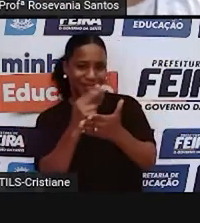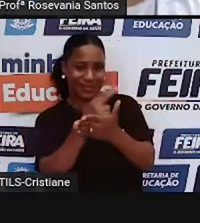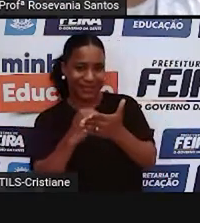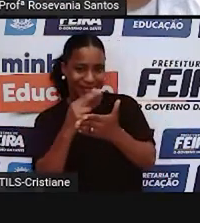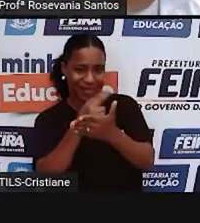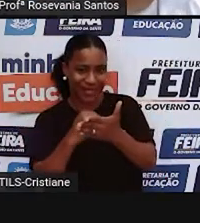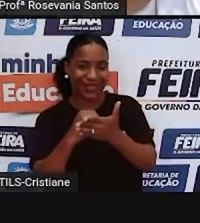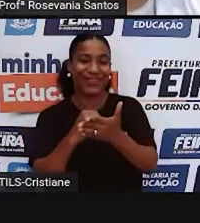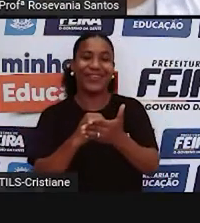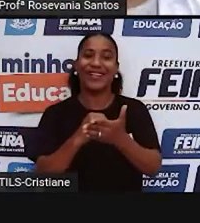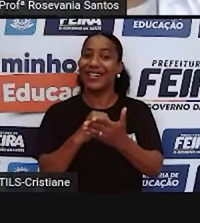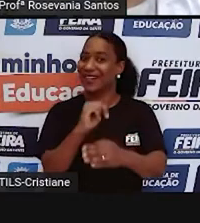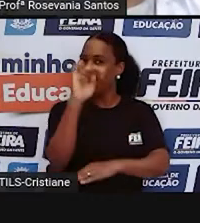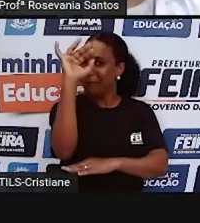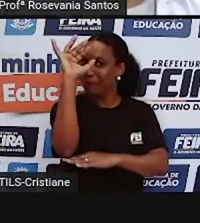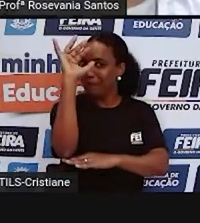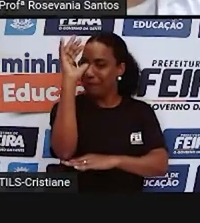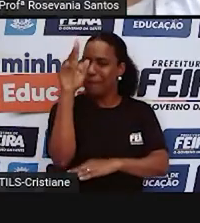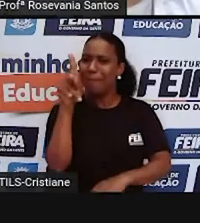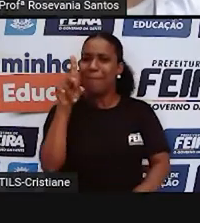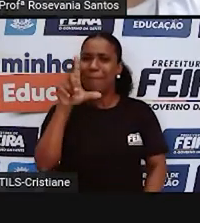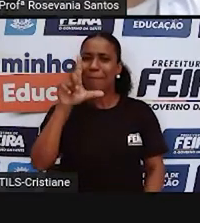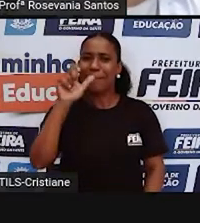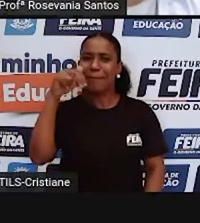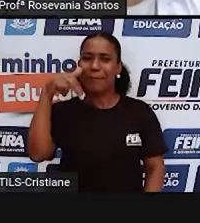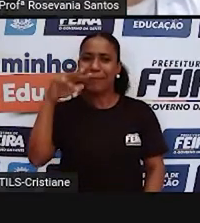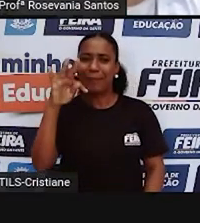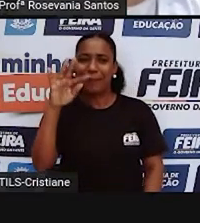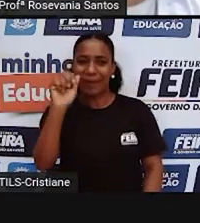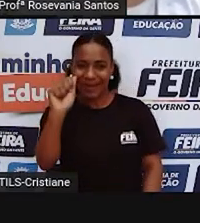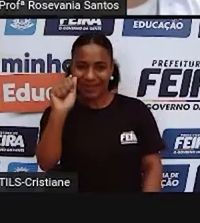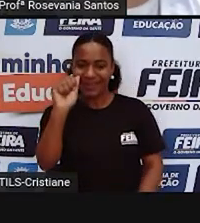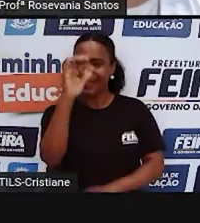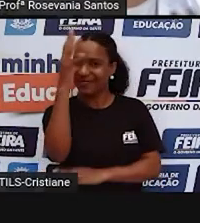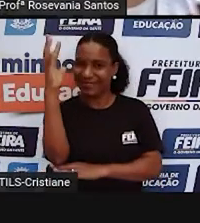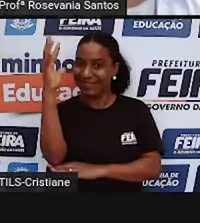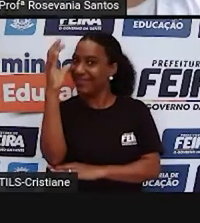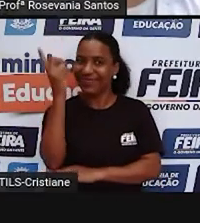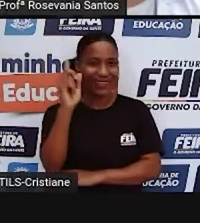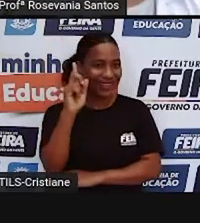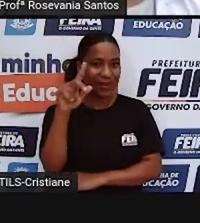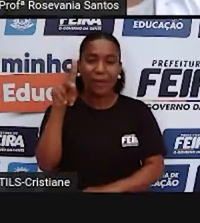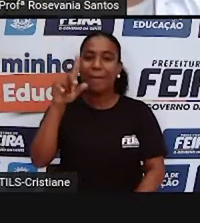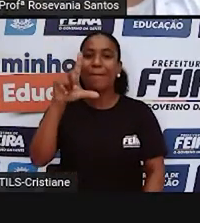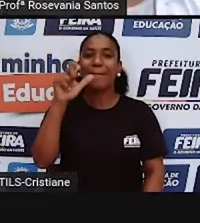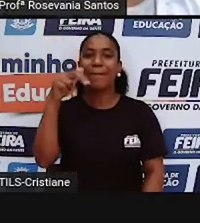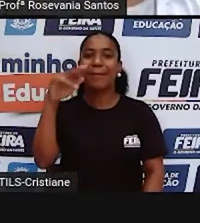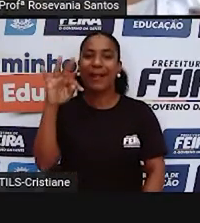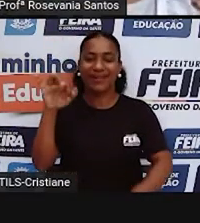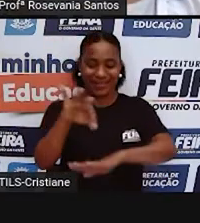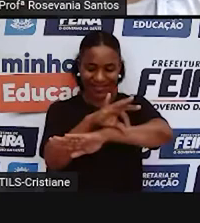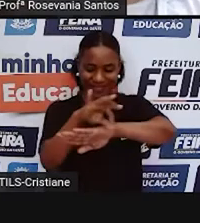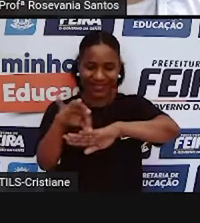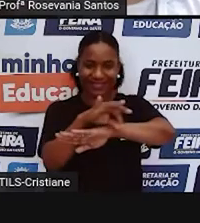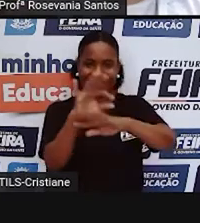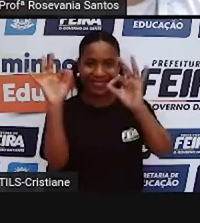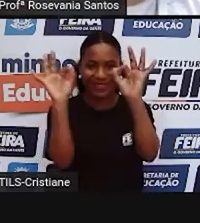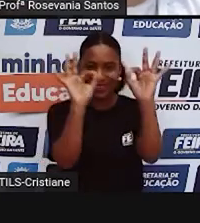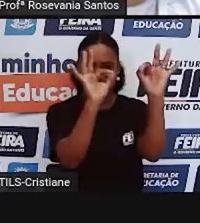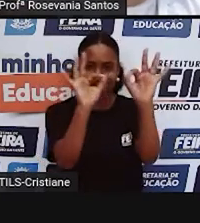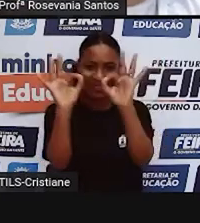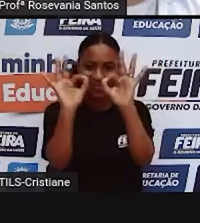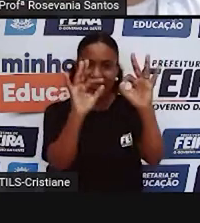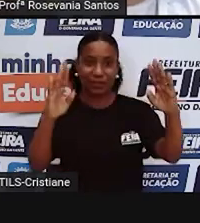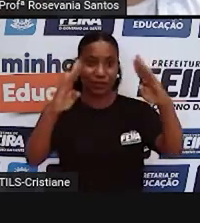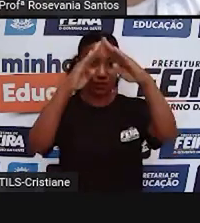aquela planta, o vegetal, né, aquelas plantas baixas, né, de casa, nos desenhos de casas, de prédios, de cidades. Então, nós